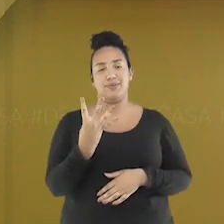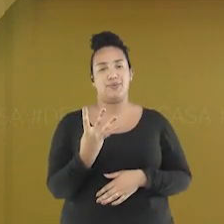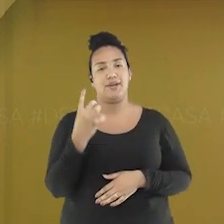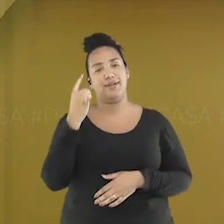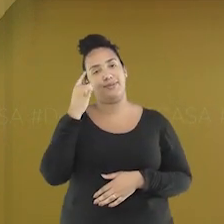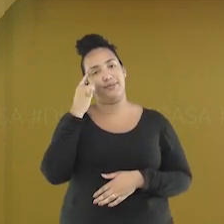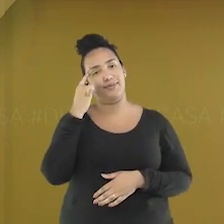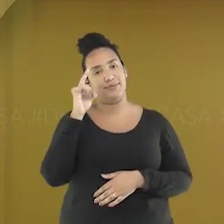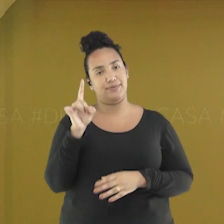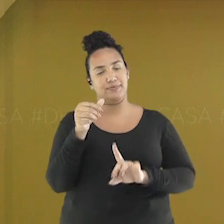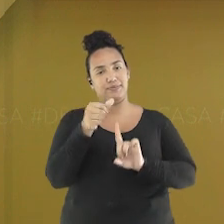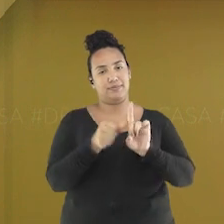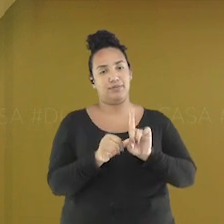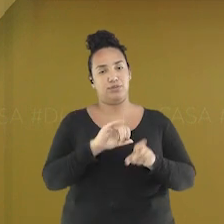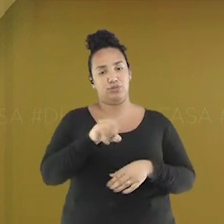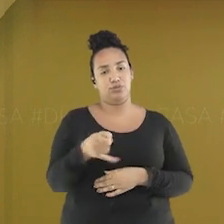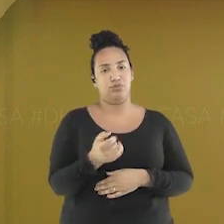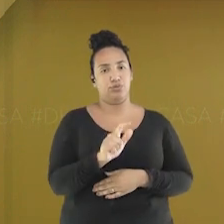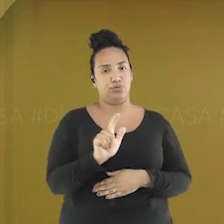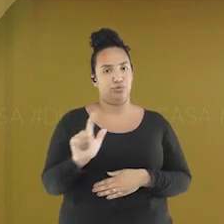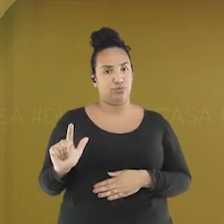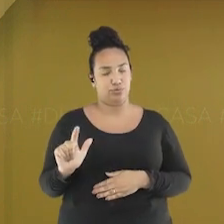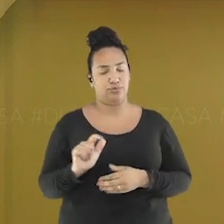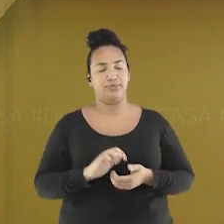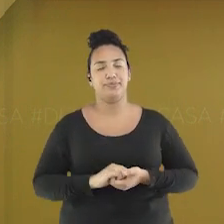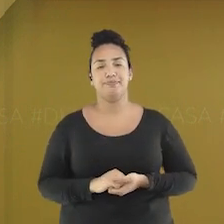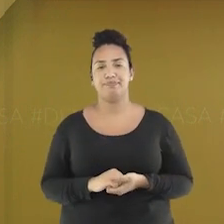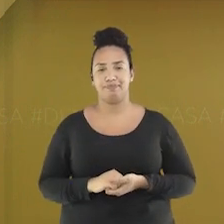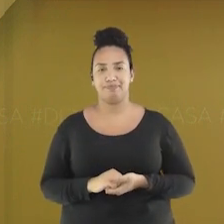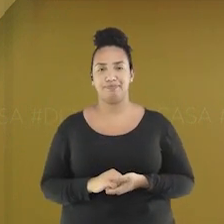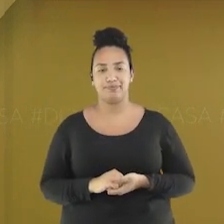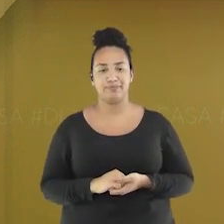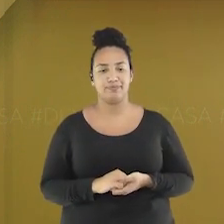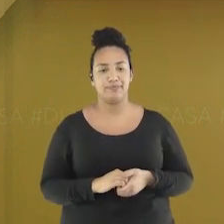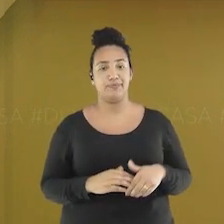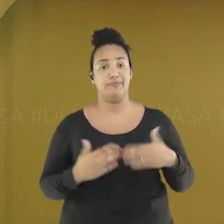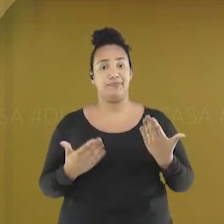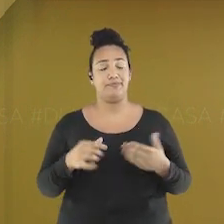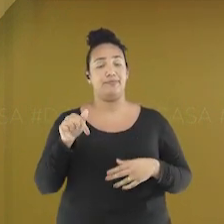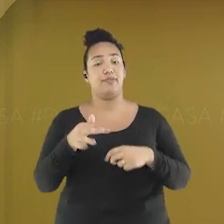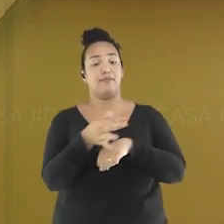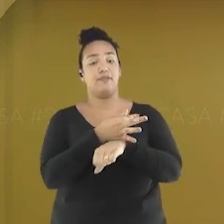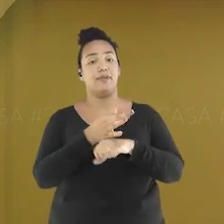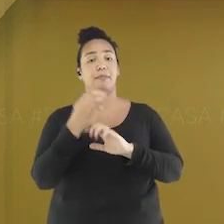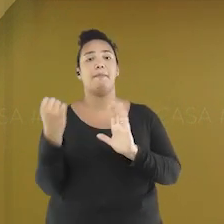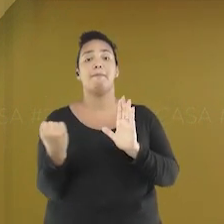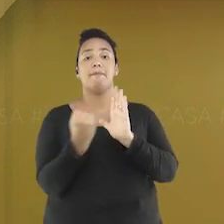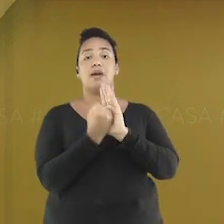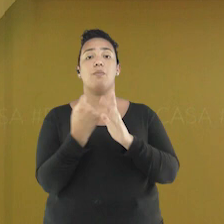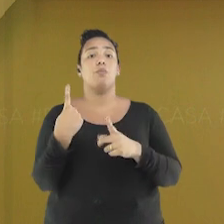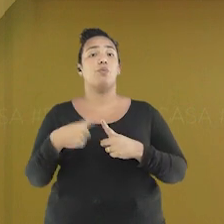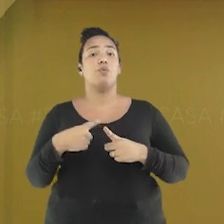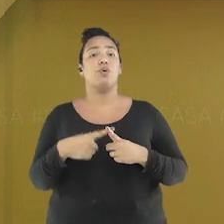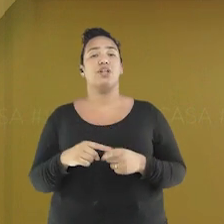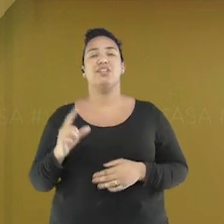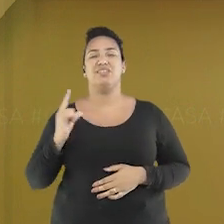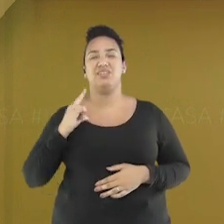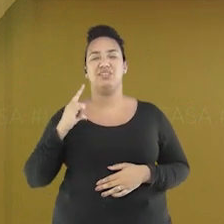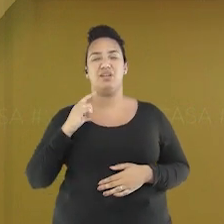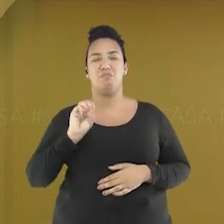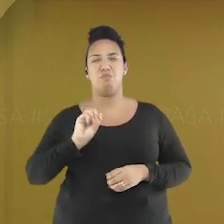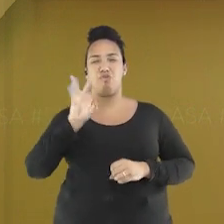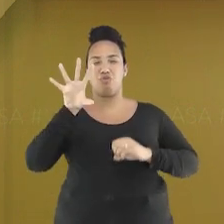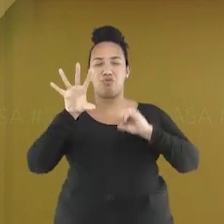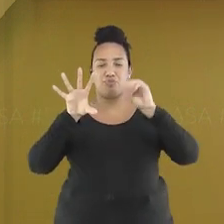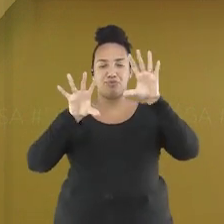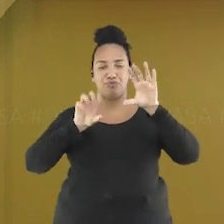julho, né? Essa é a data do Independence Day. Algo marcante desse feriado é que eles costumam usar muitos fogos